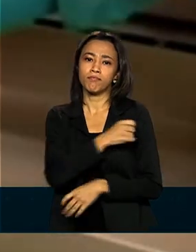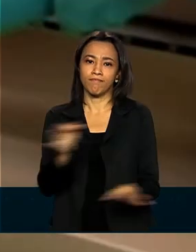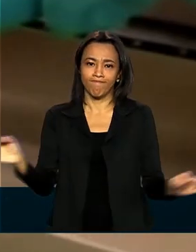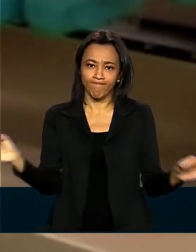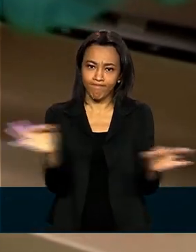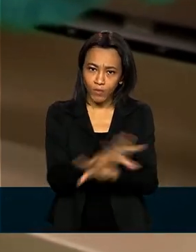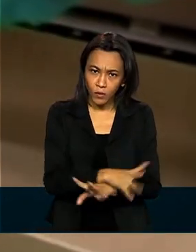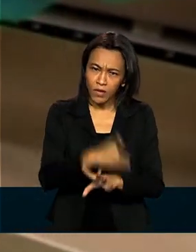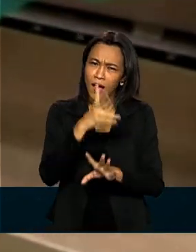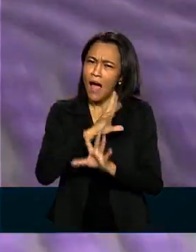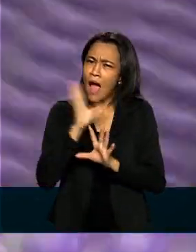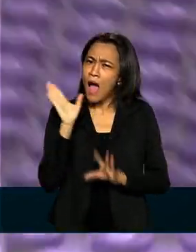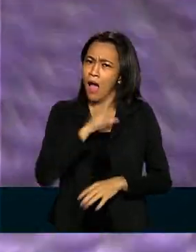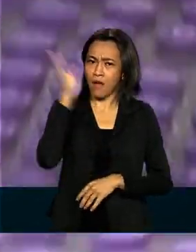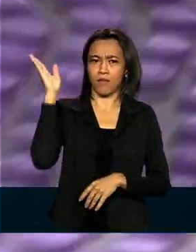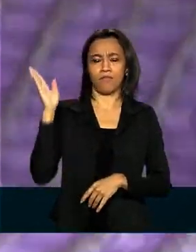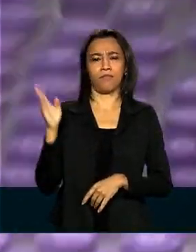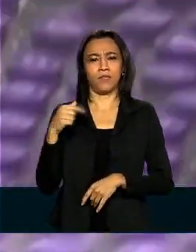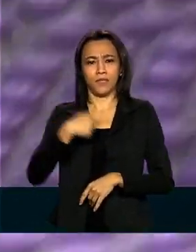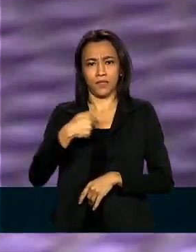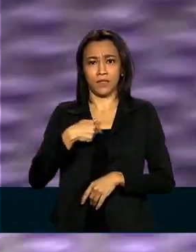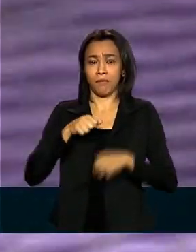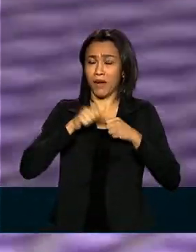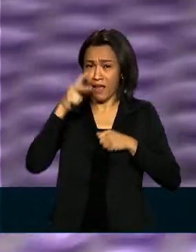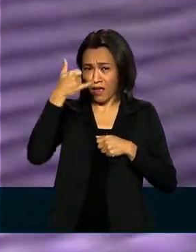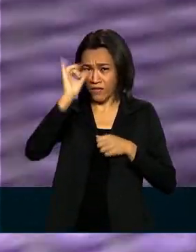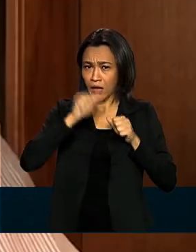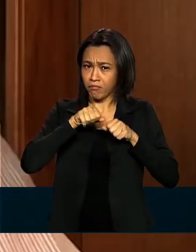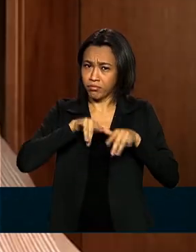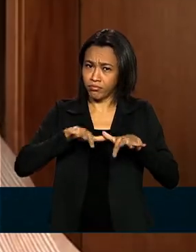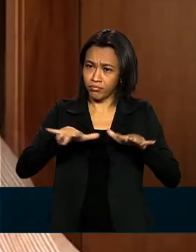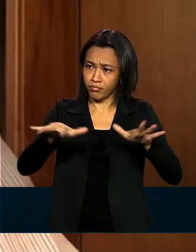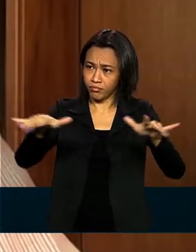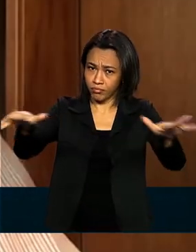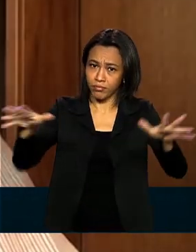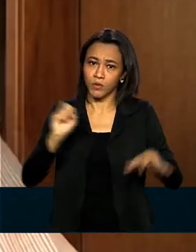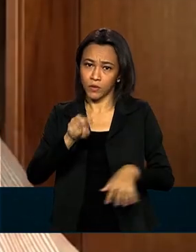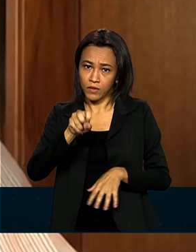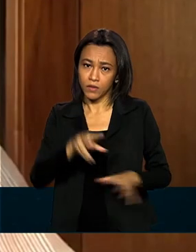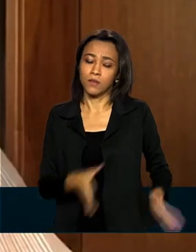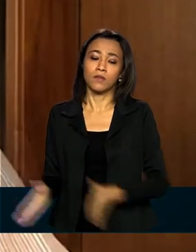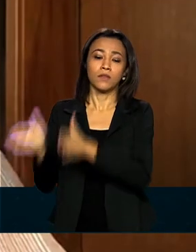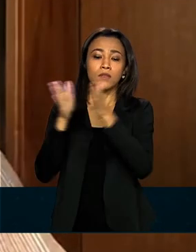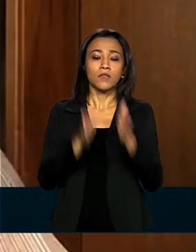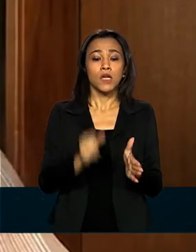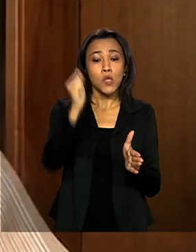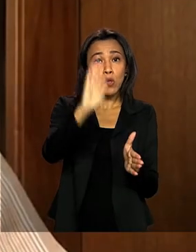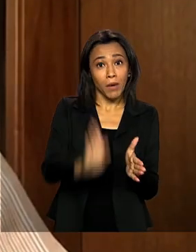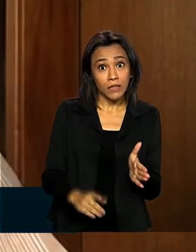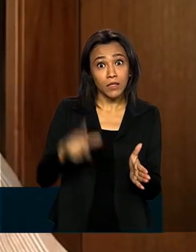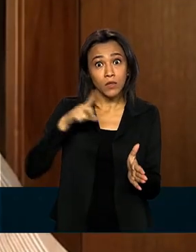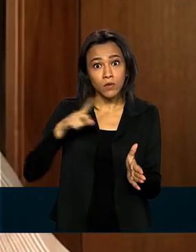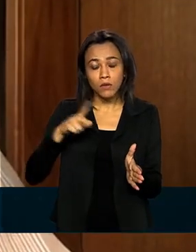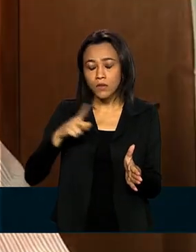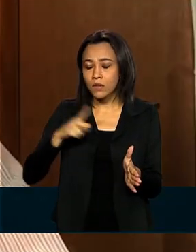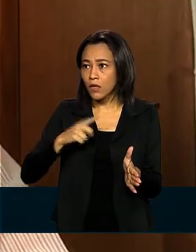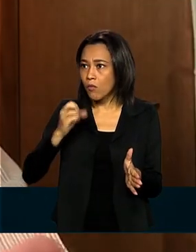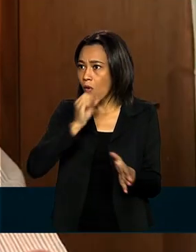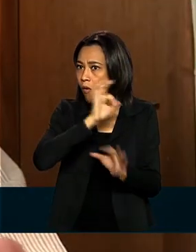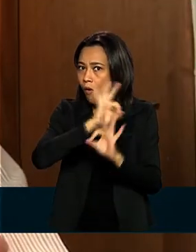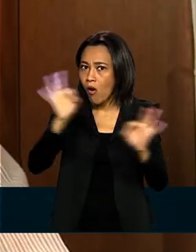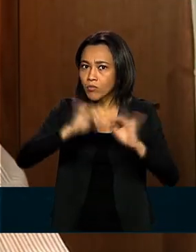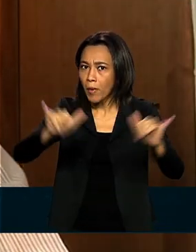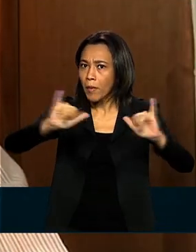de forma rápida a cadeia de transmissão do vírus. O Brasil tem uma expertise enorme de campanha de vacinação,